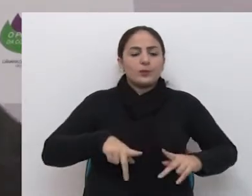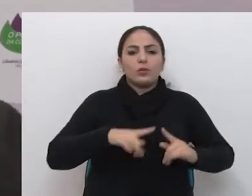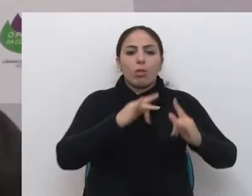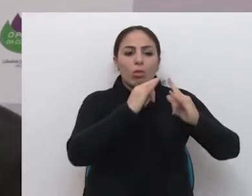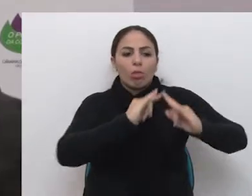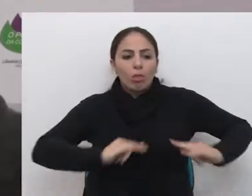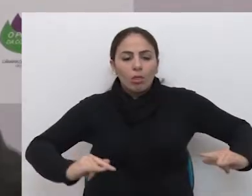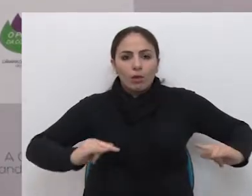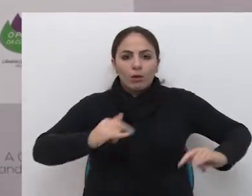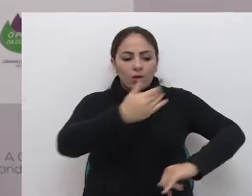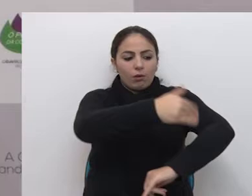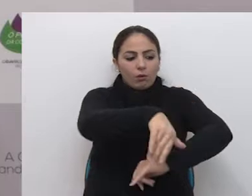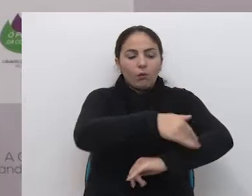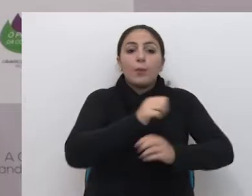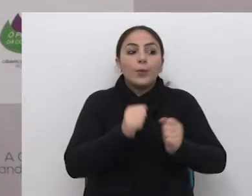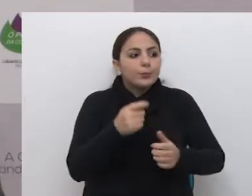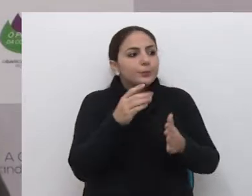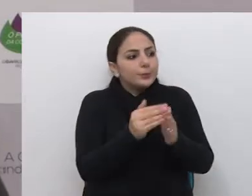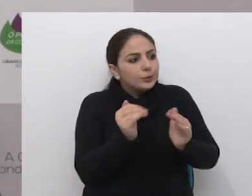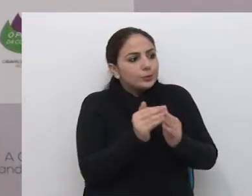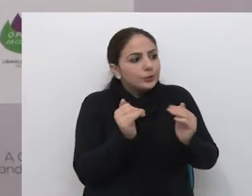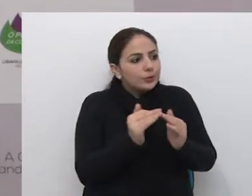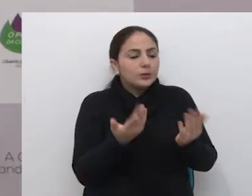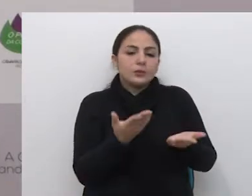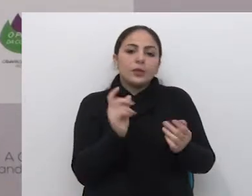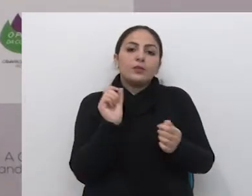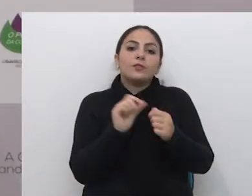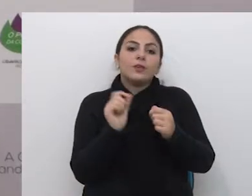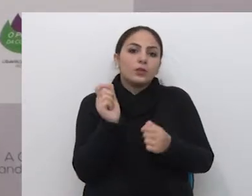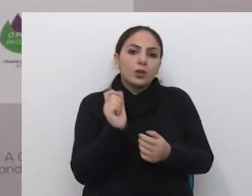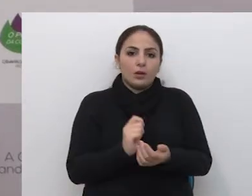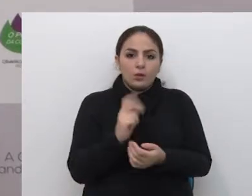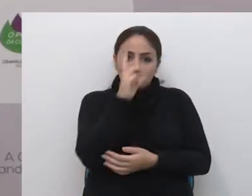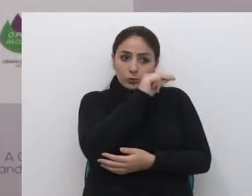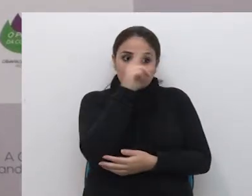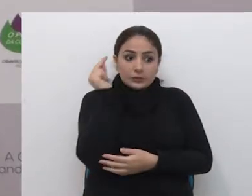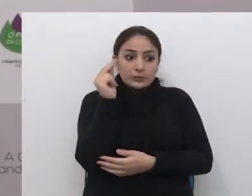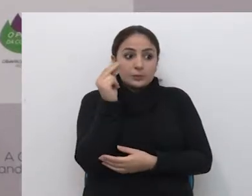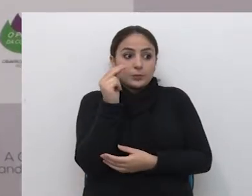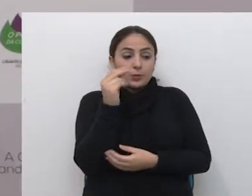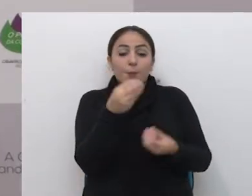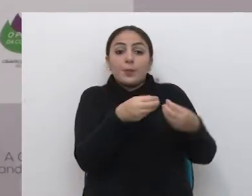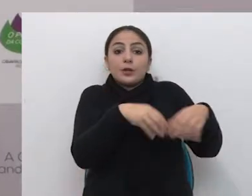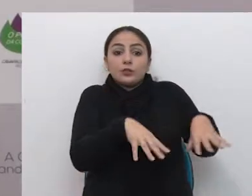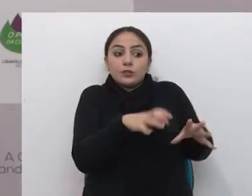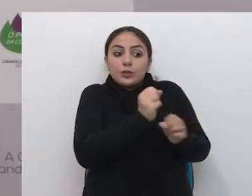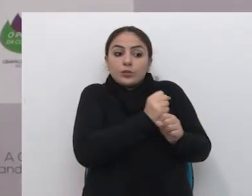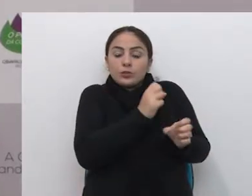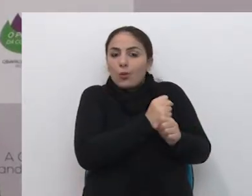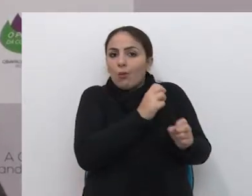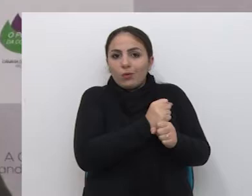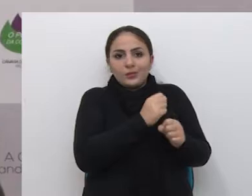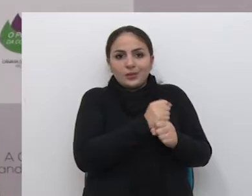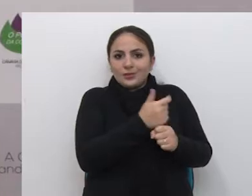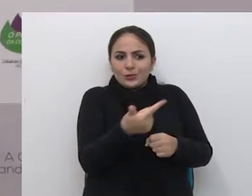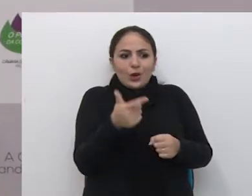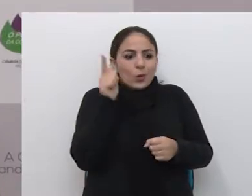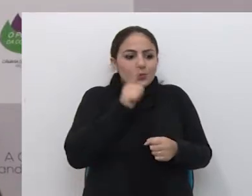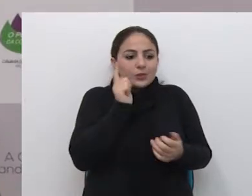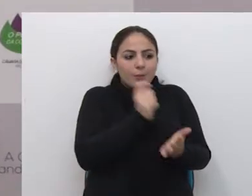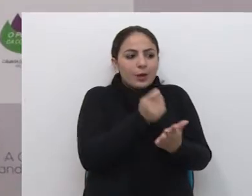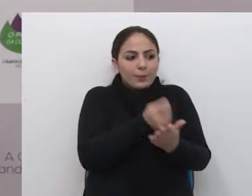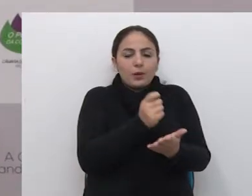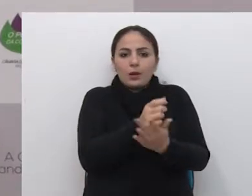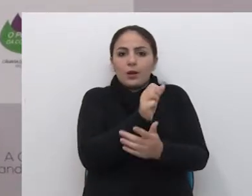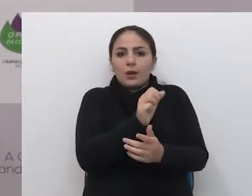estão em barracas na beira do asfalto poderiam exigir, e isso colocaria, claro, o município numa situação calamitosa, não com as chuvas, mas nas contas, né? Porque não teria recursos